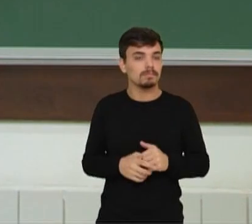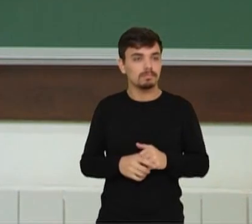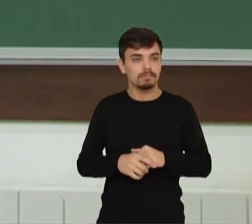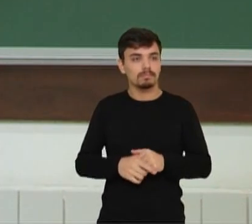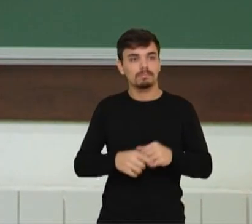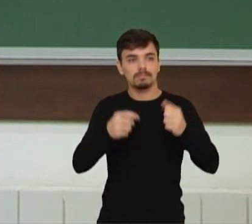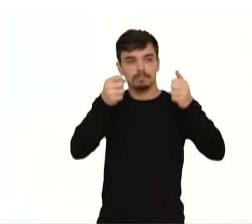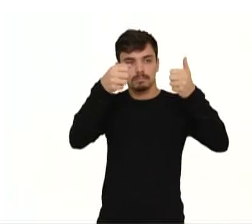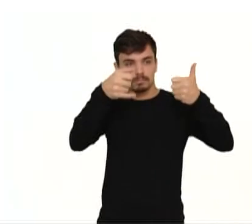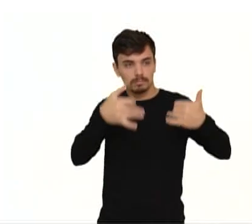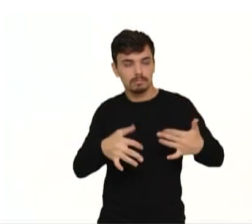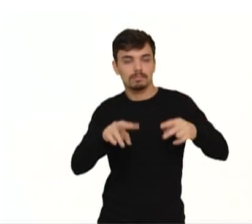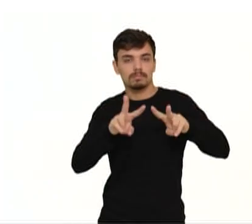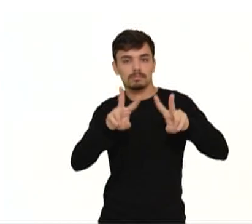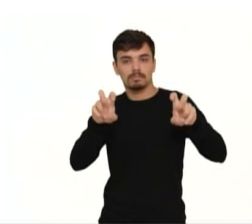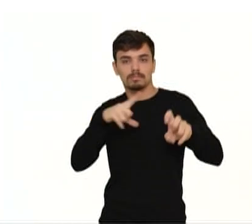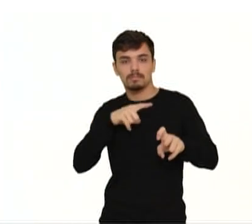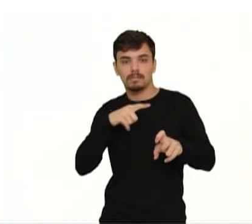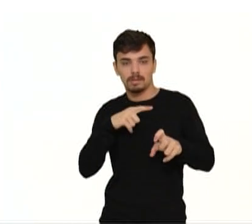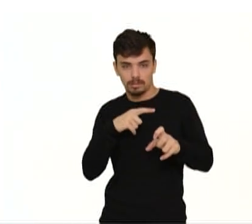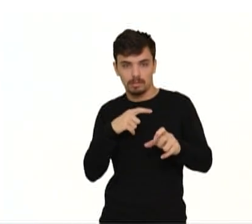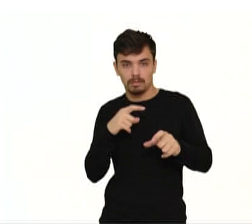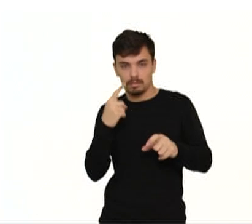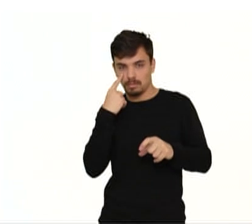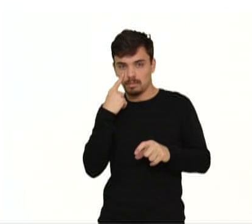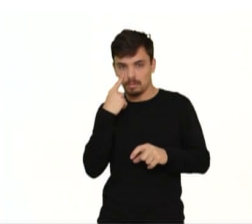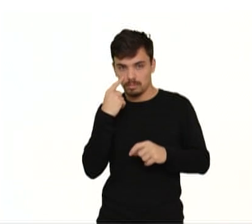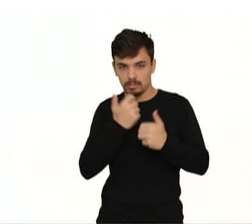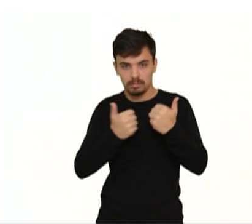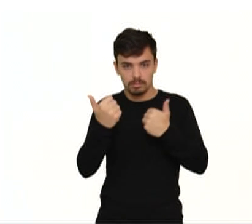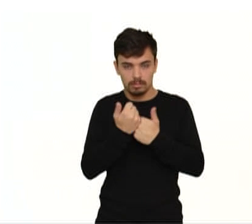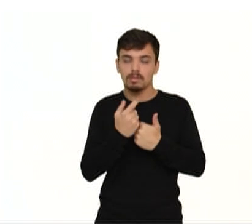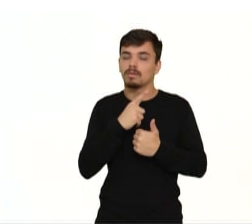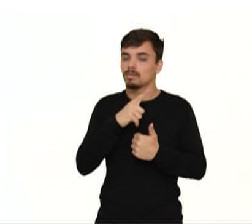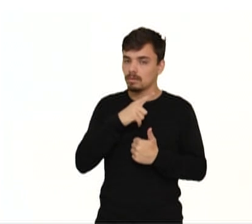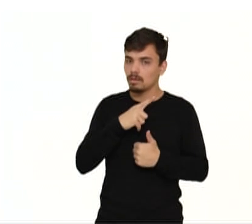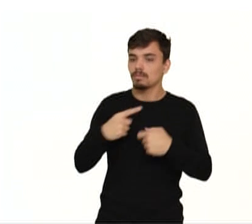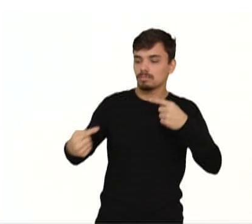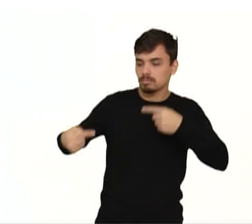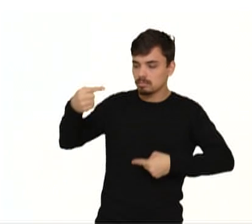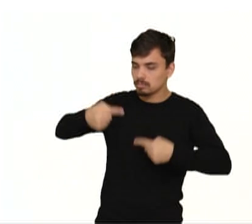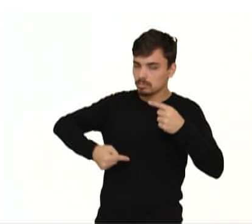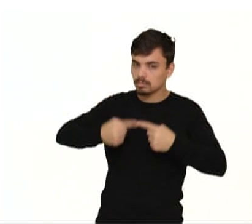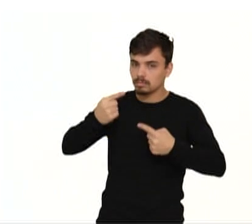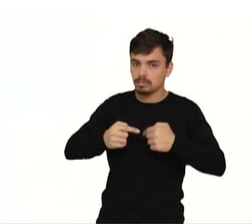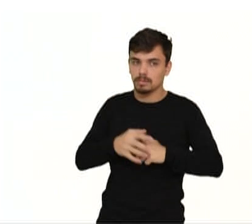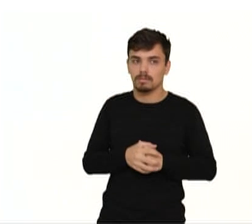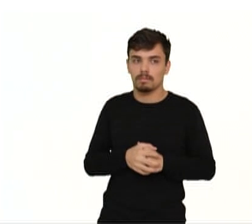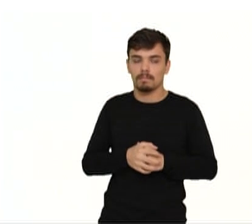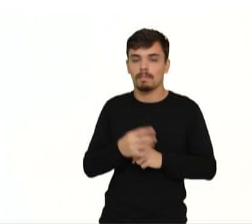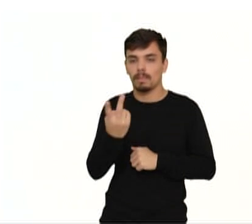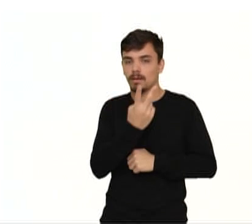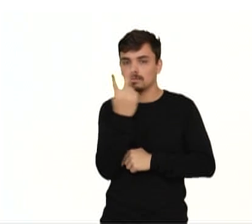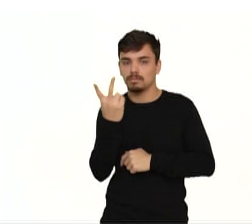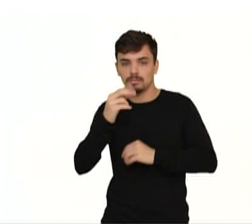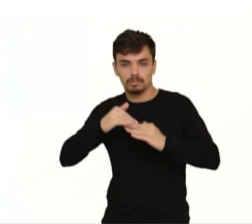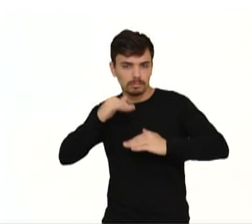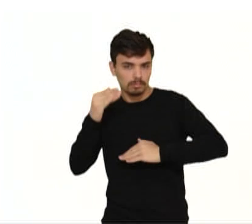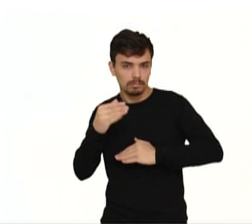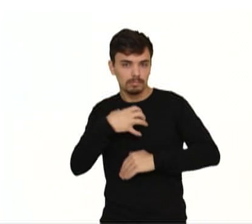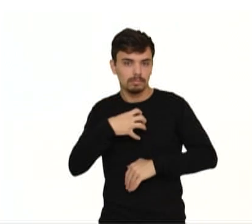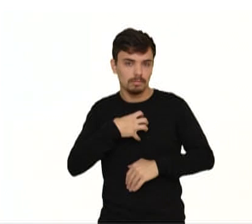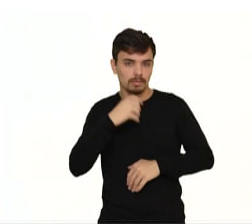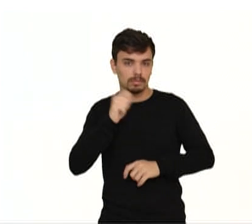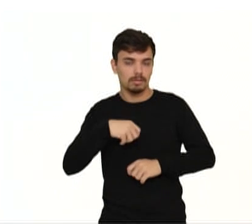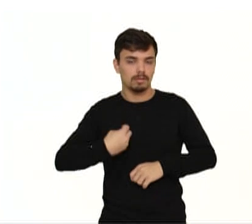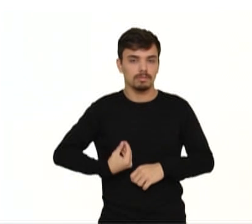sempre que tem, então, sobreposição de nicho, vai ter competição, tá? Tá Então, duas ou mais espécies só podem coexistir